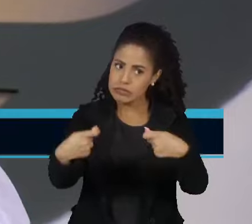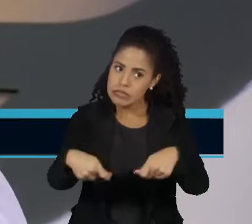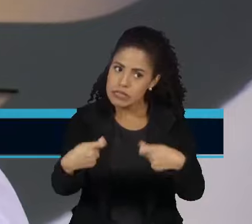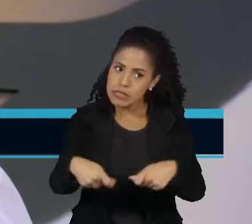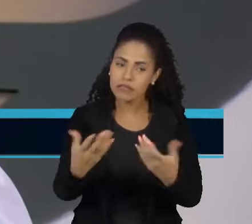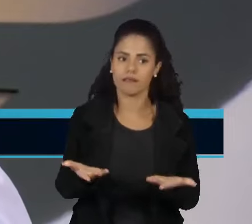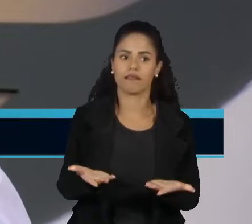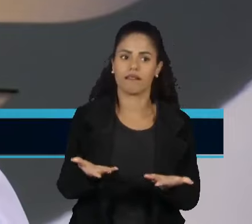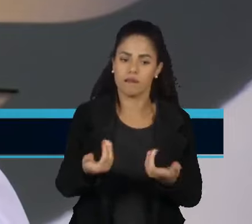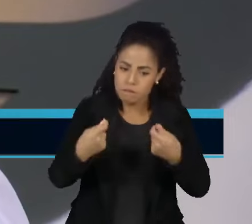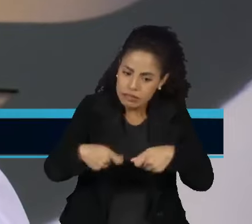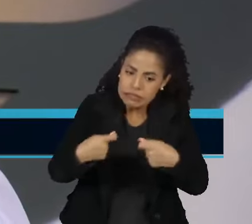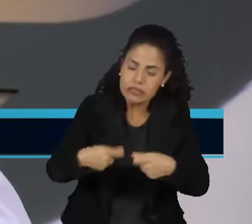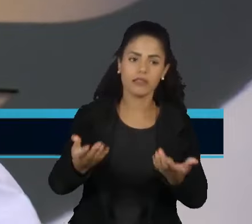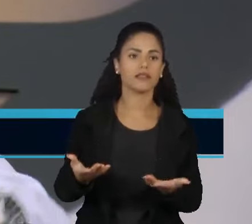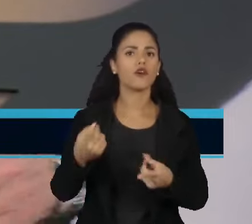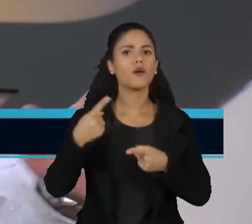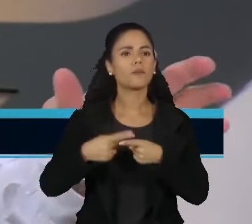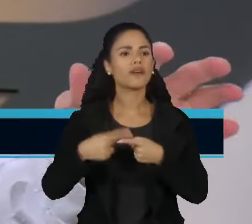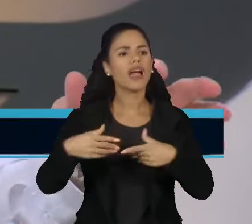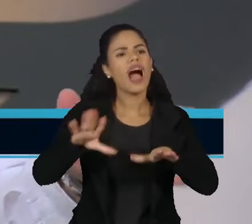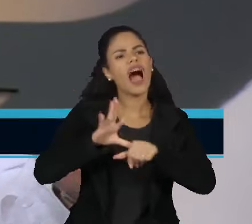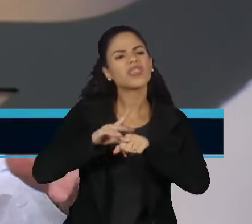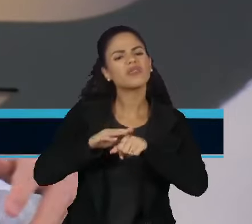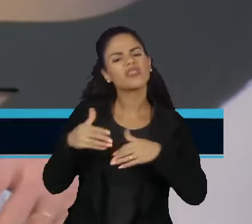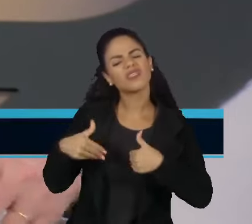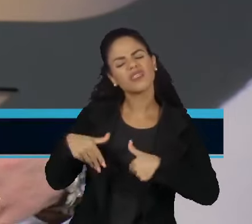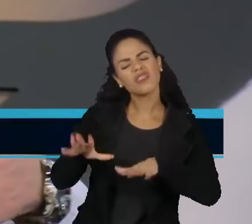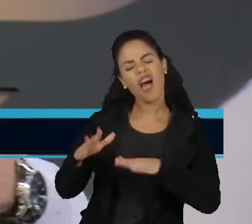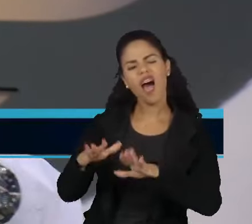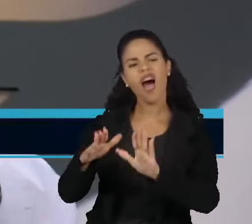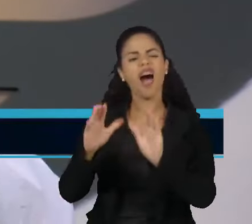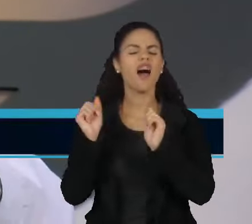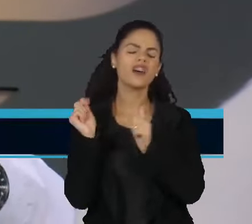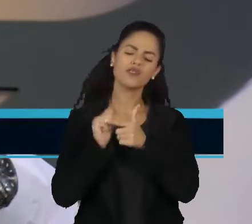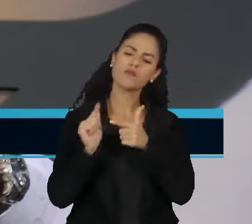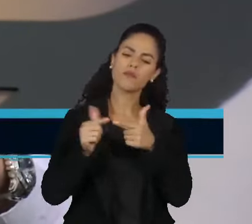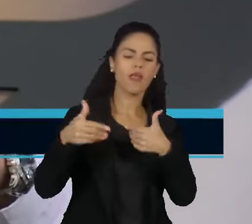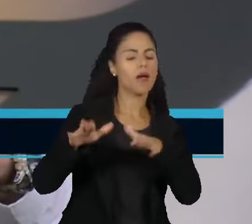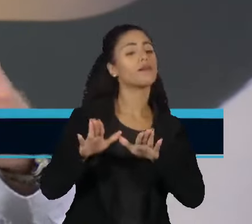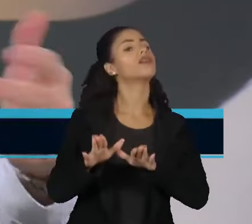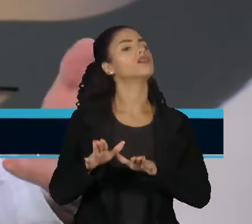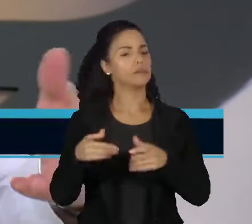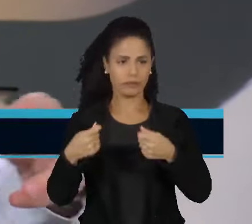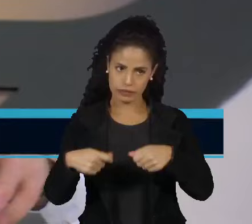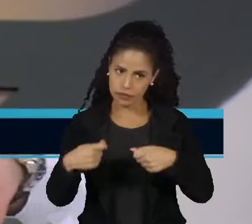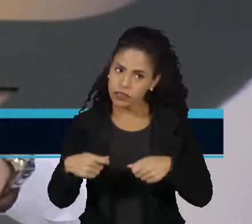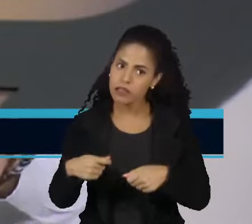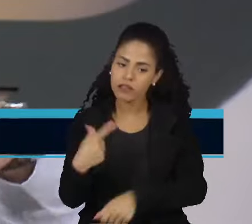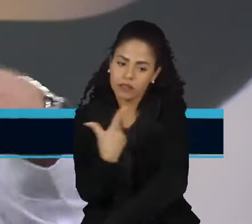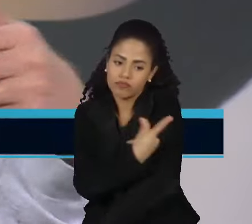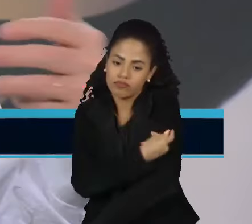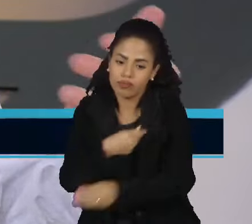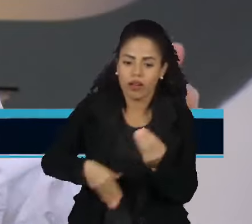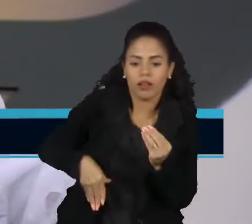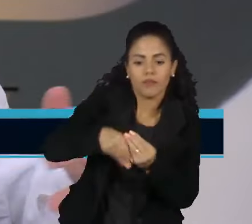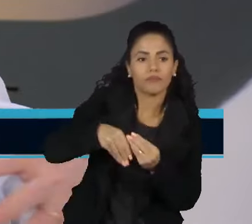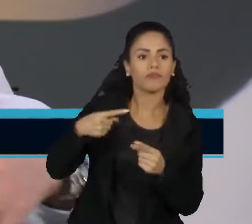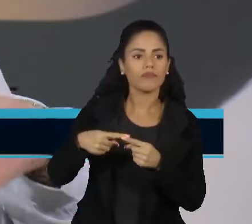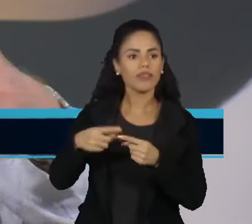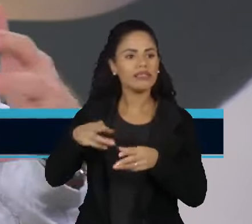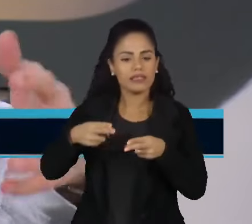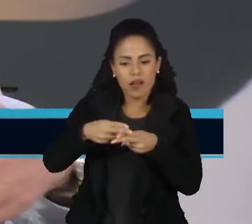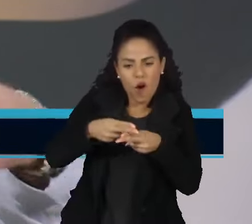é uma doença que está meio secundada, é uma doença que exige que você se corte, se machuque.